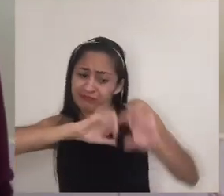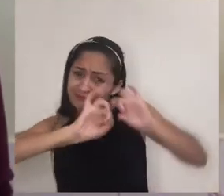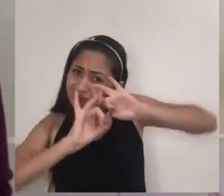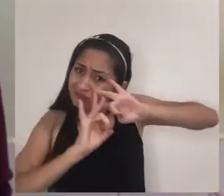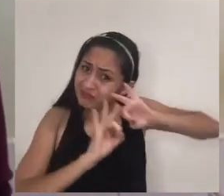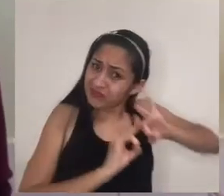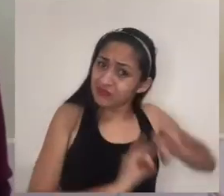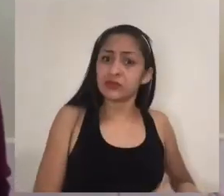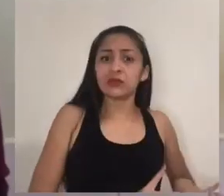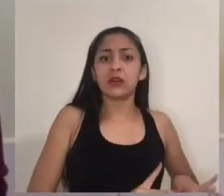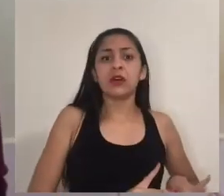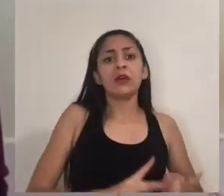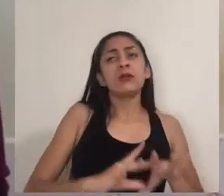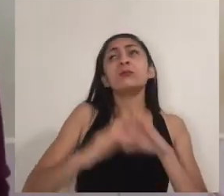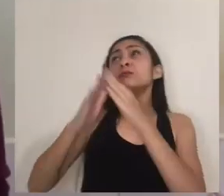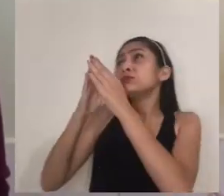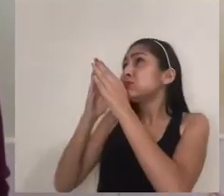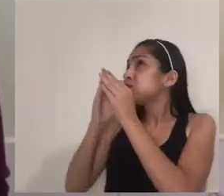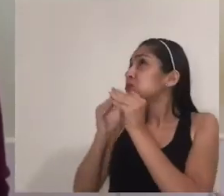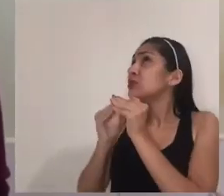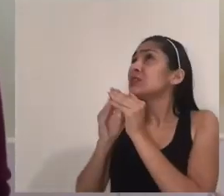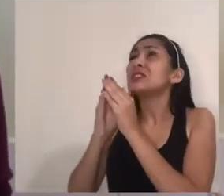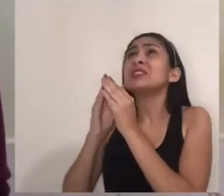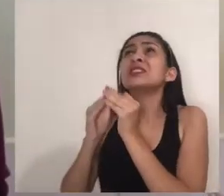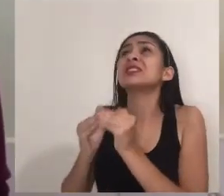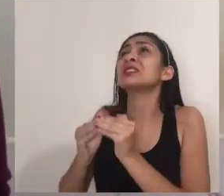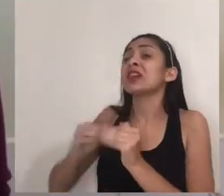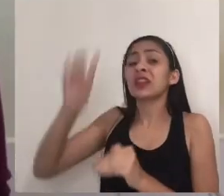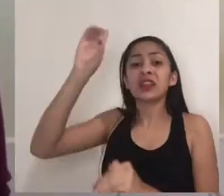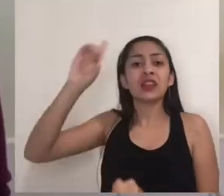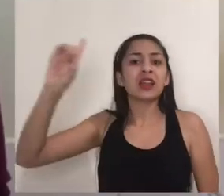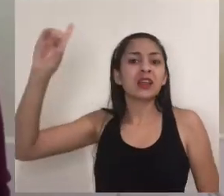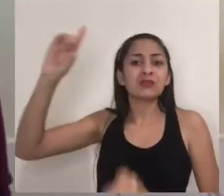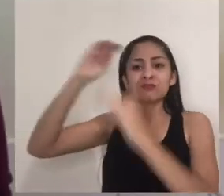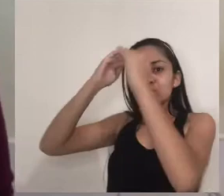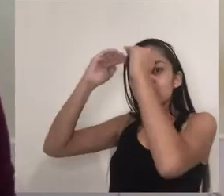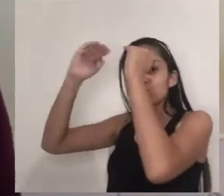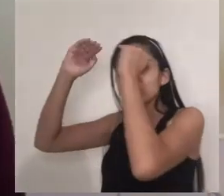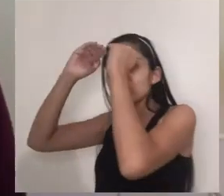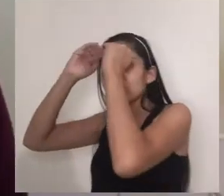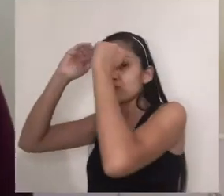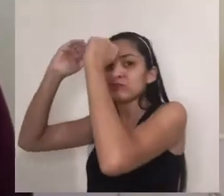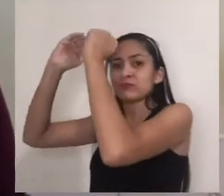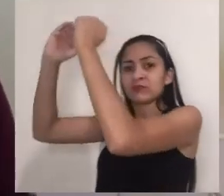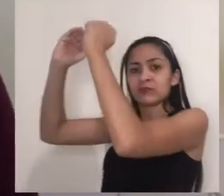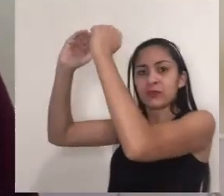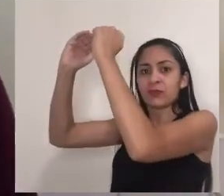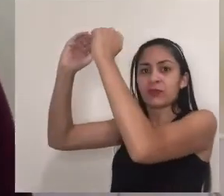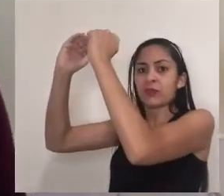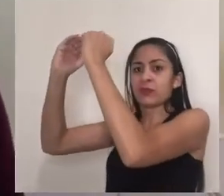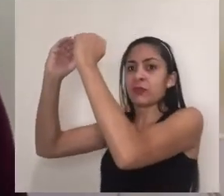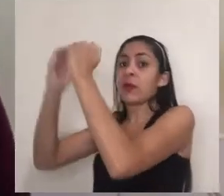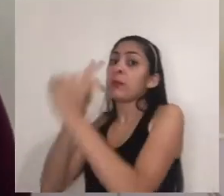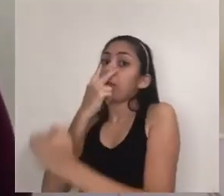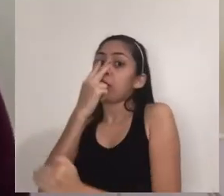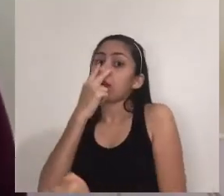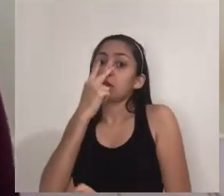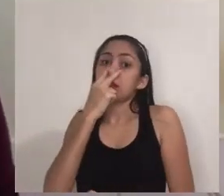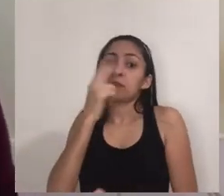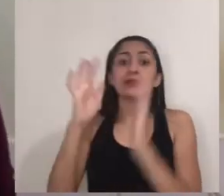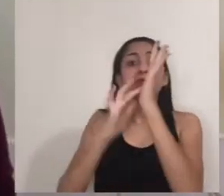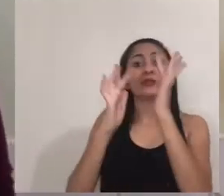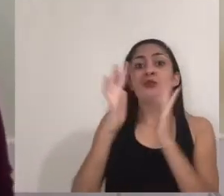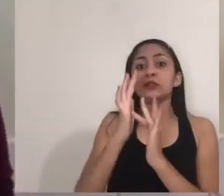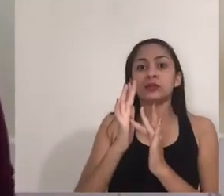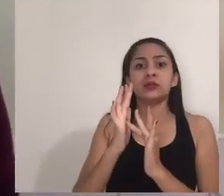nós buscamos cada vez mais negar o nosso próprio eu para sermos parecidos, semelhantes com Cristo. E